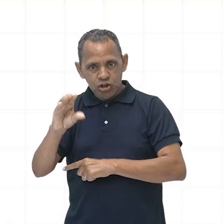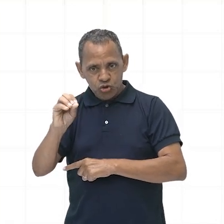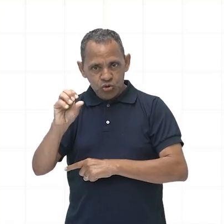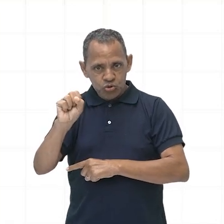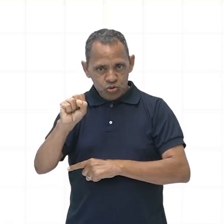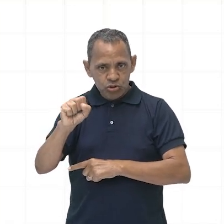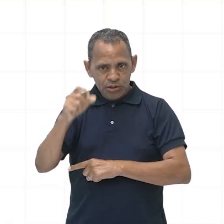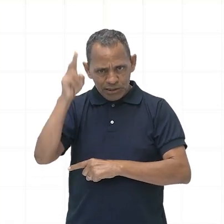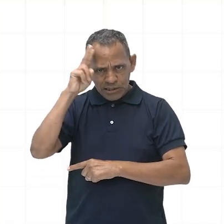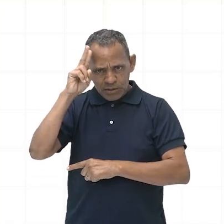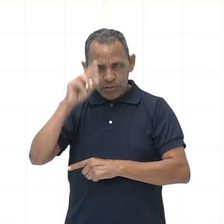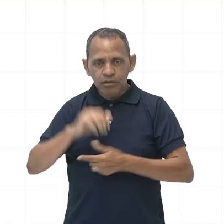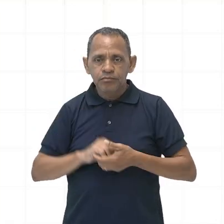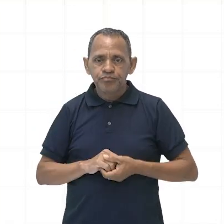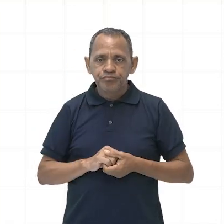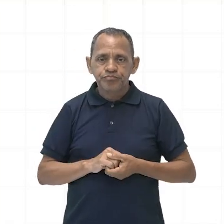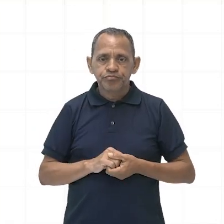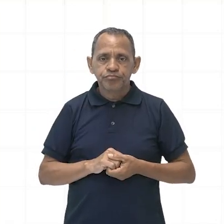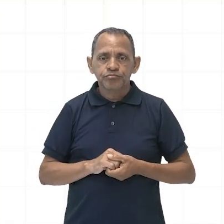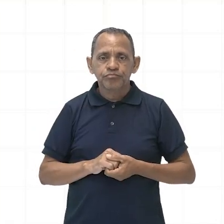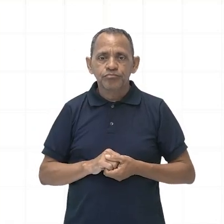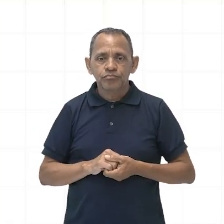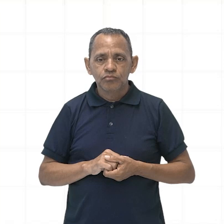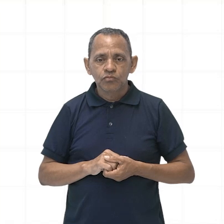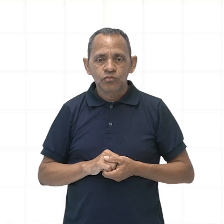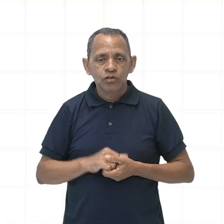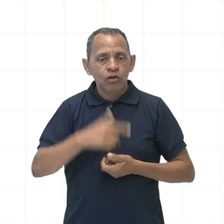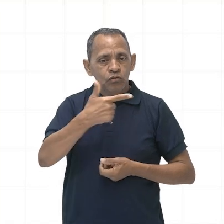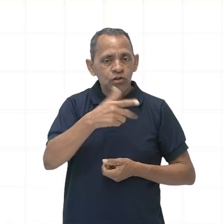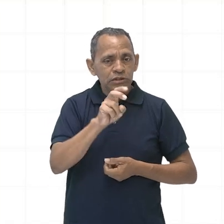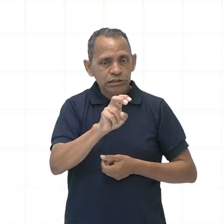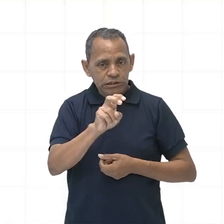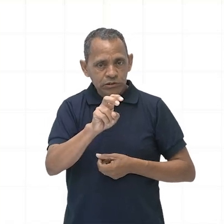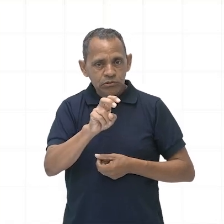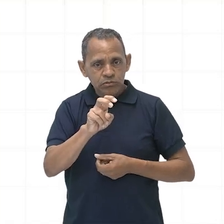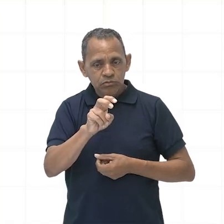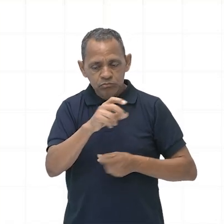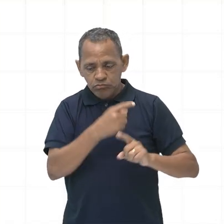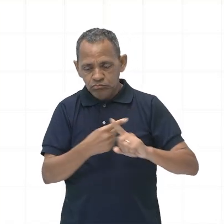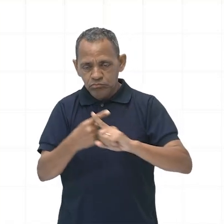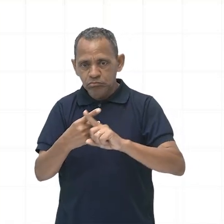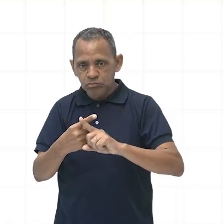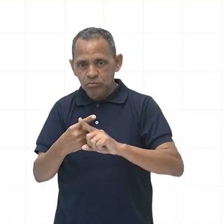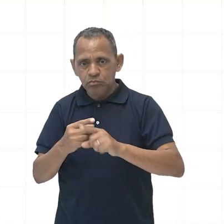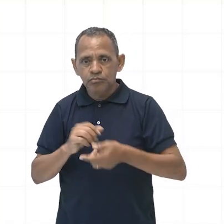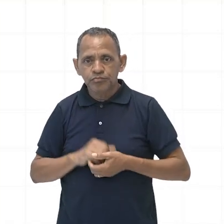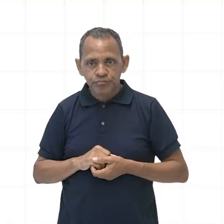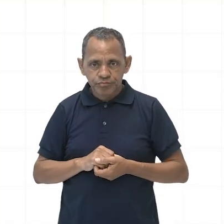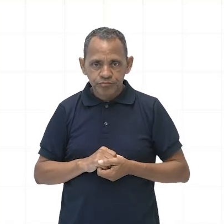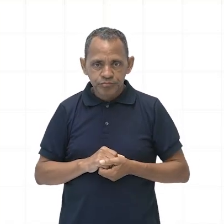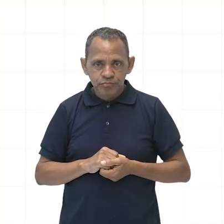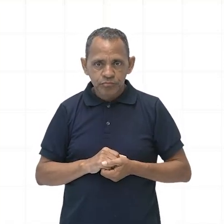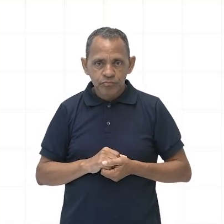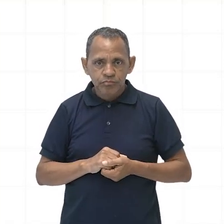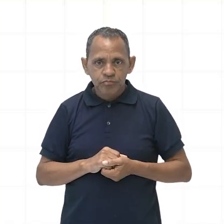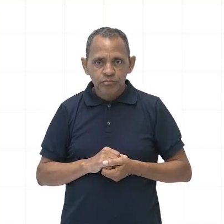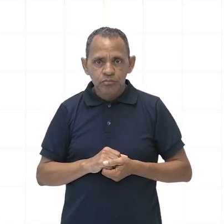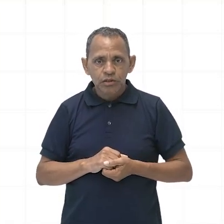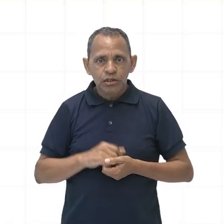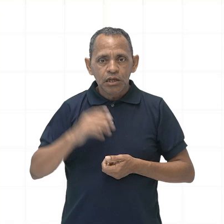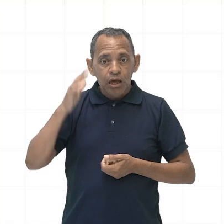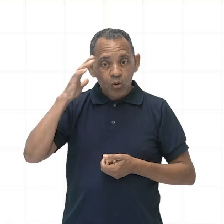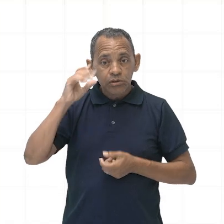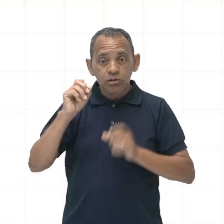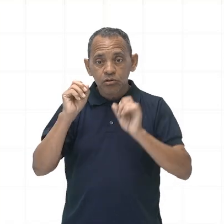os numeradores, 25, e multiplico os denominadores, 16, certo? Então, foi isso que